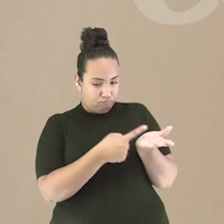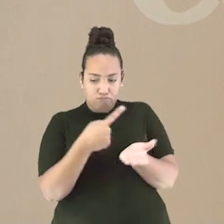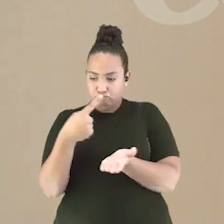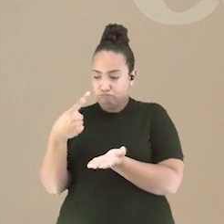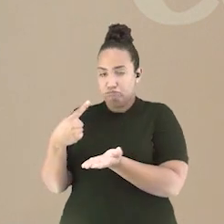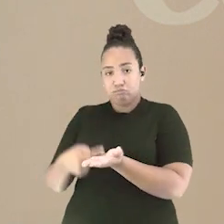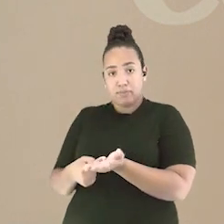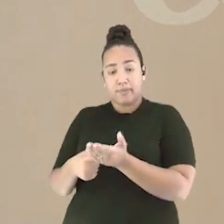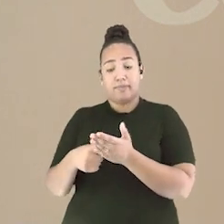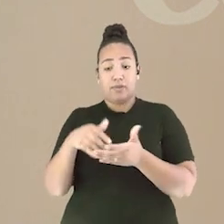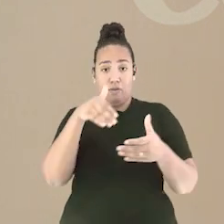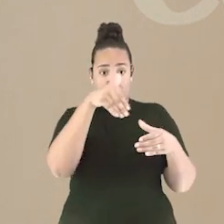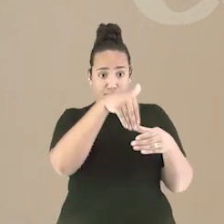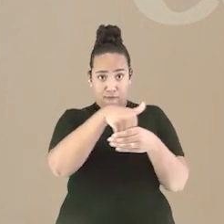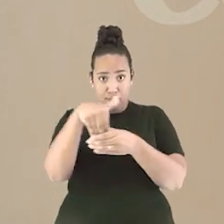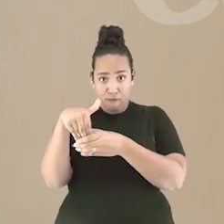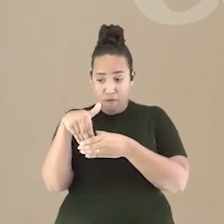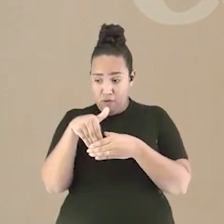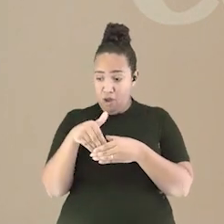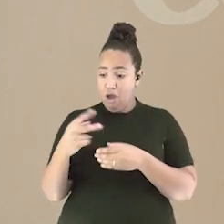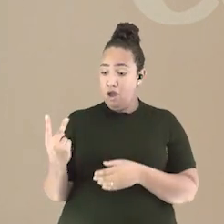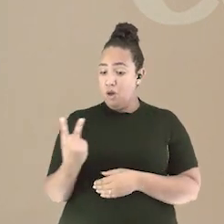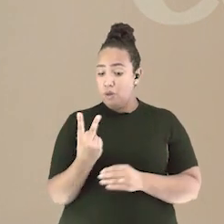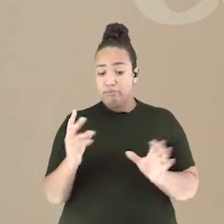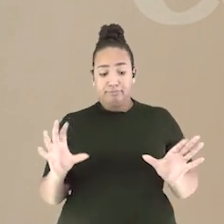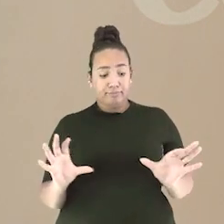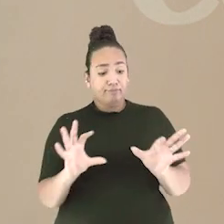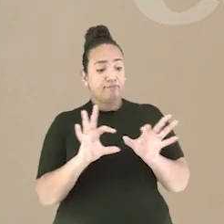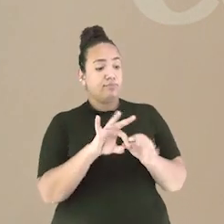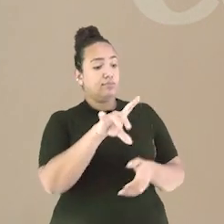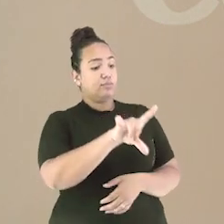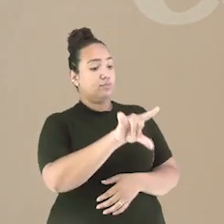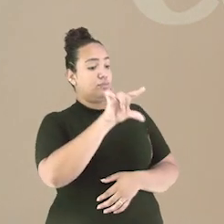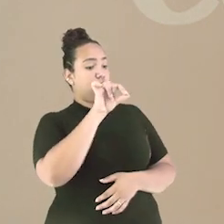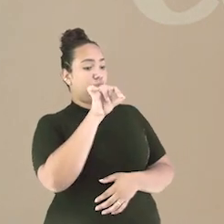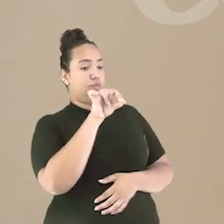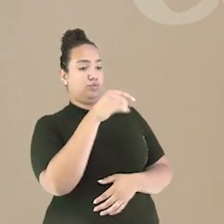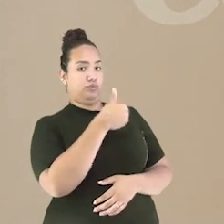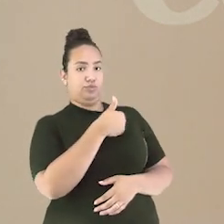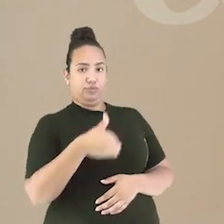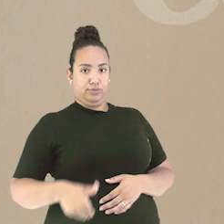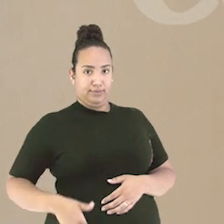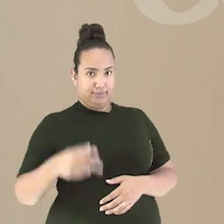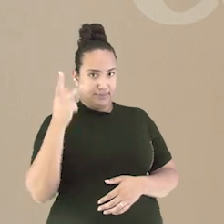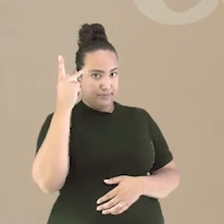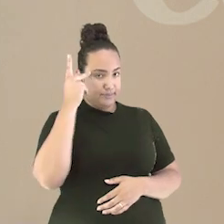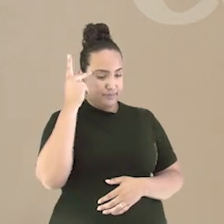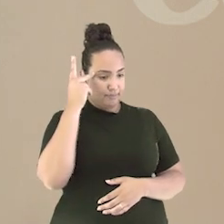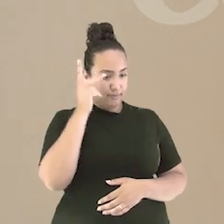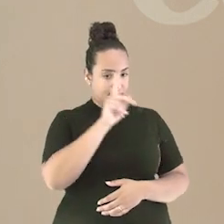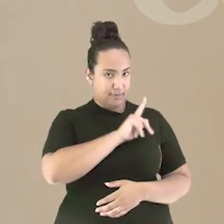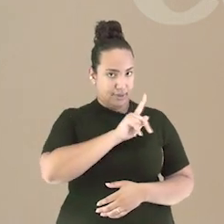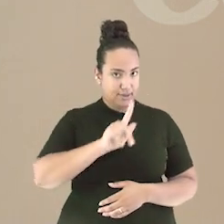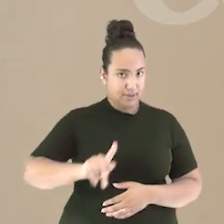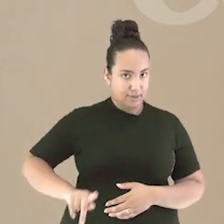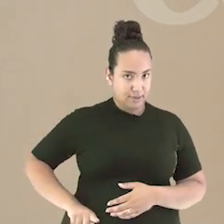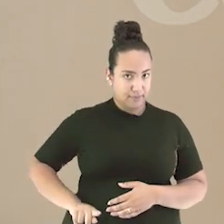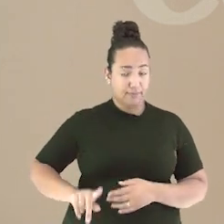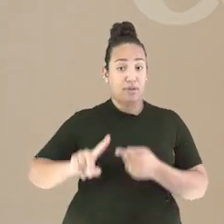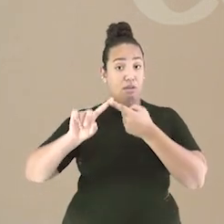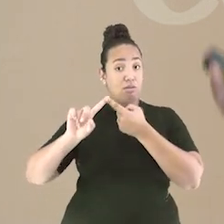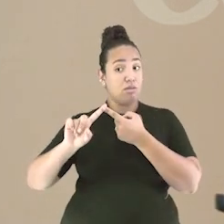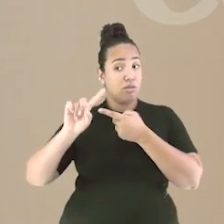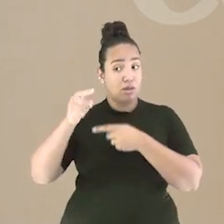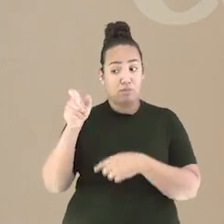acordo. Nas eleições, iriam se juntar para eleger o governador de São Paulo à presidência. Aí na próxima eleição,